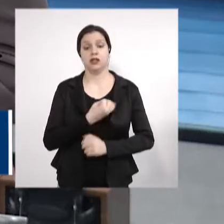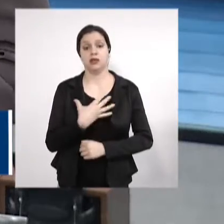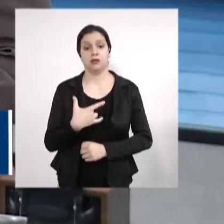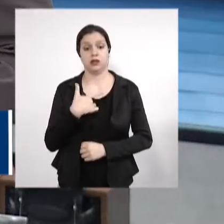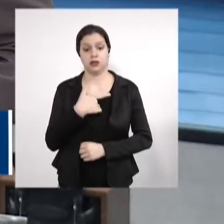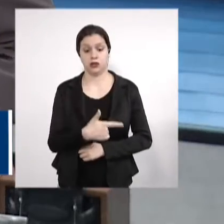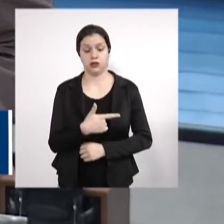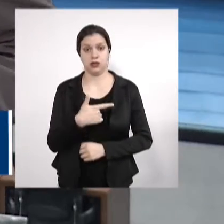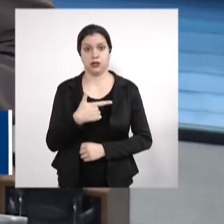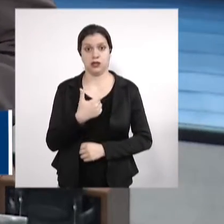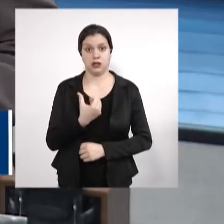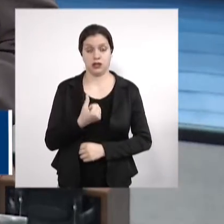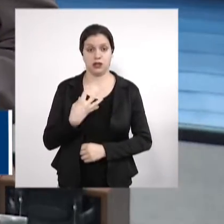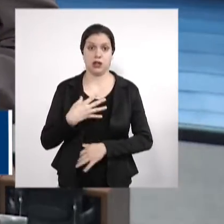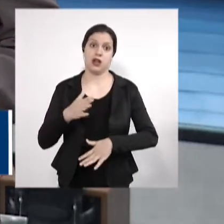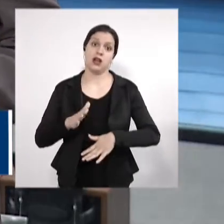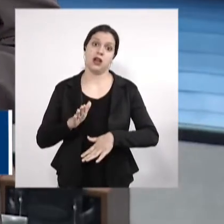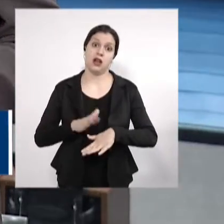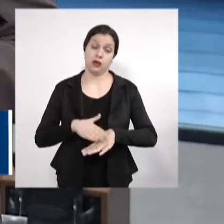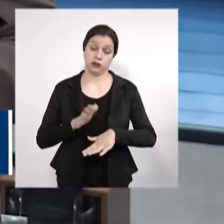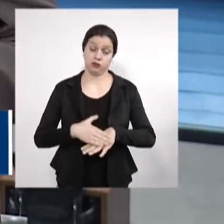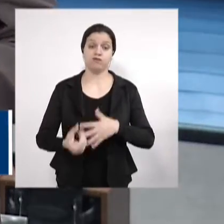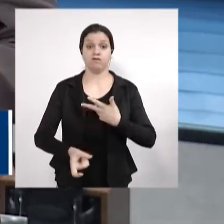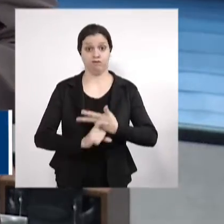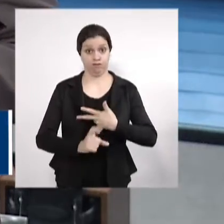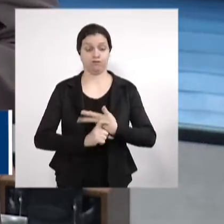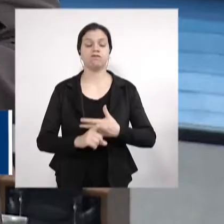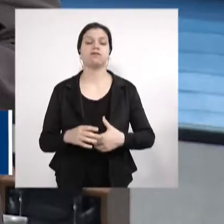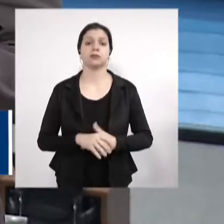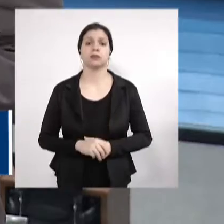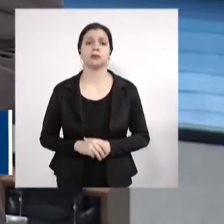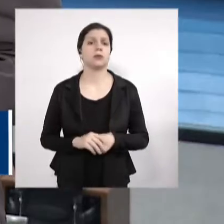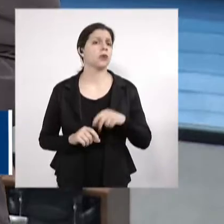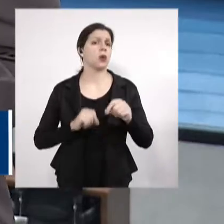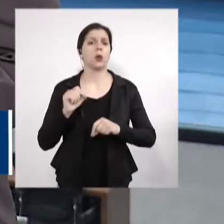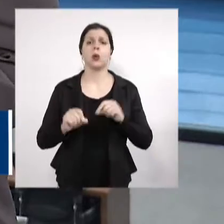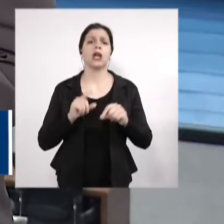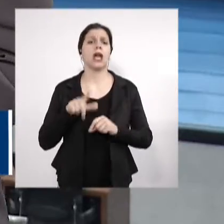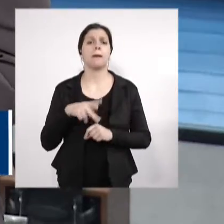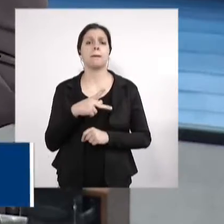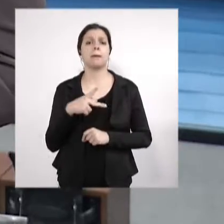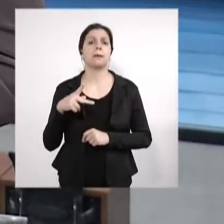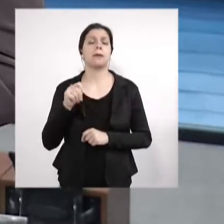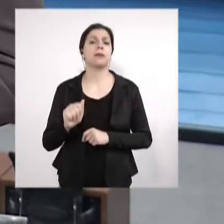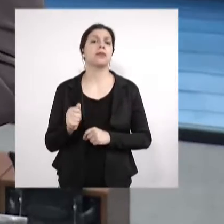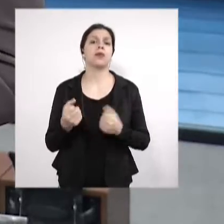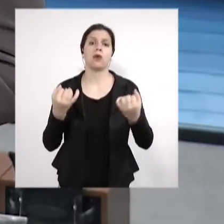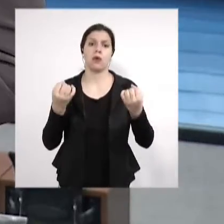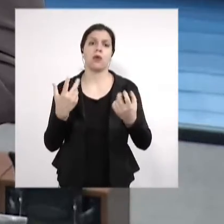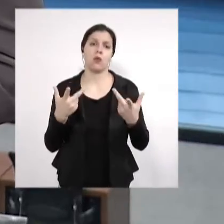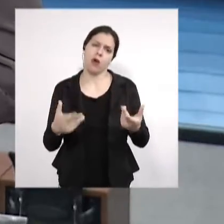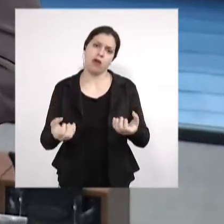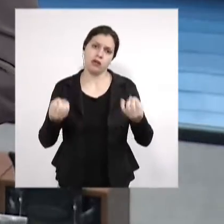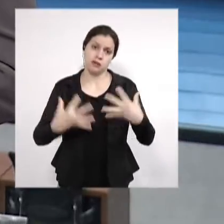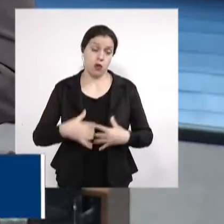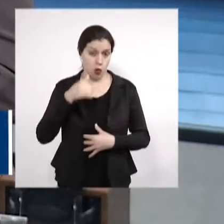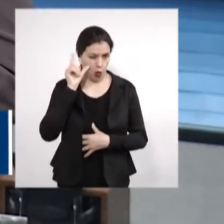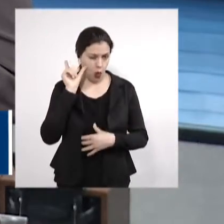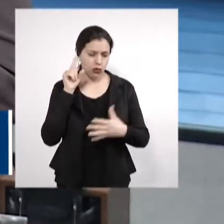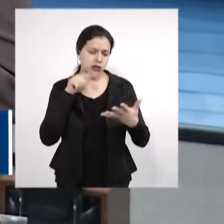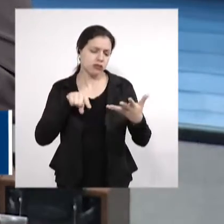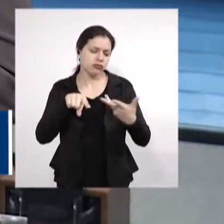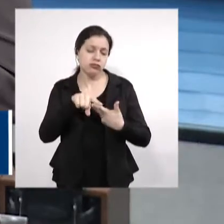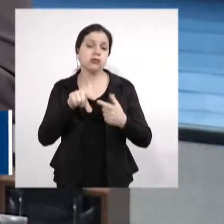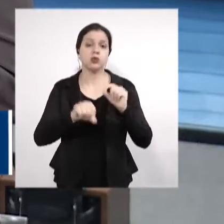número 264, de autoria do Poder Executivo. O que seria o PPA, como a gente explicou ontem, bem detalhado? Eles